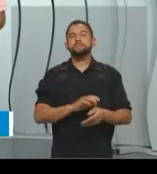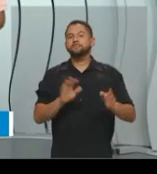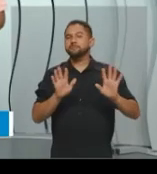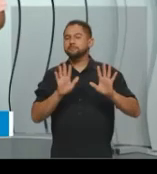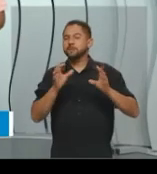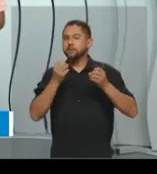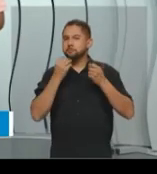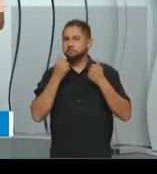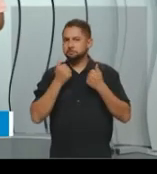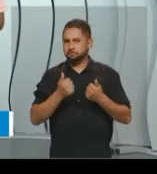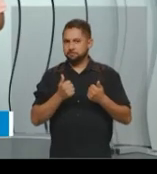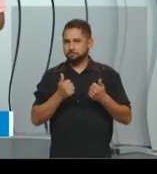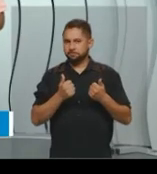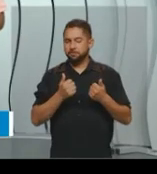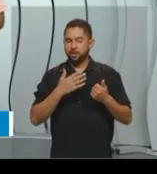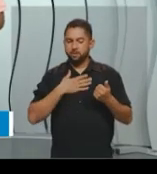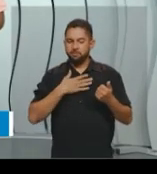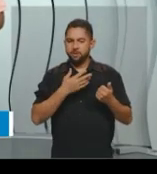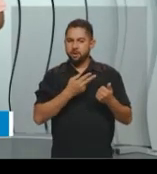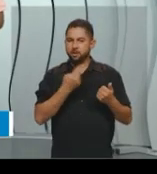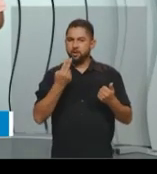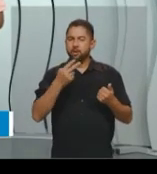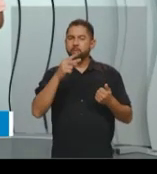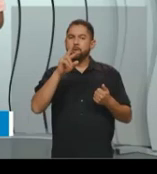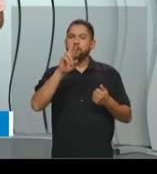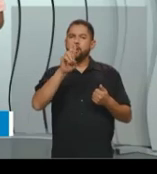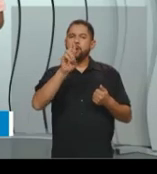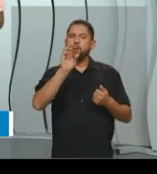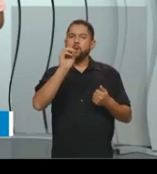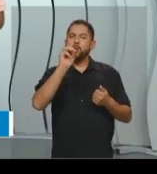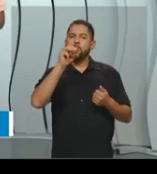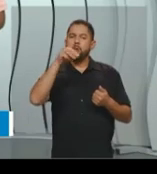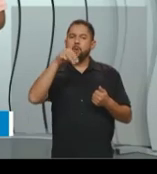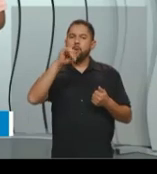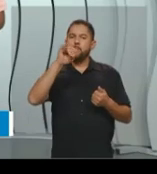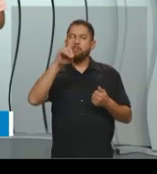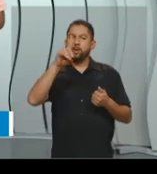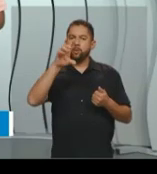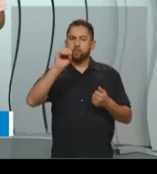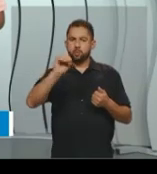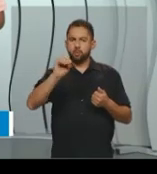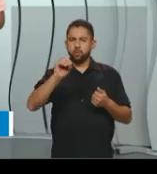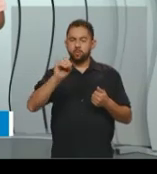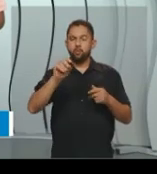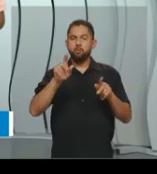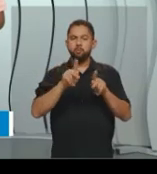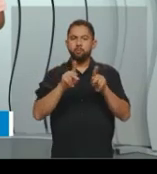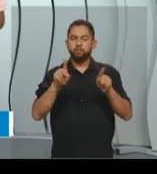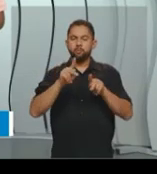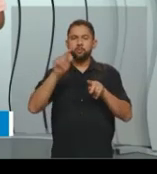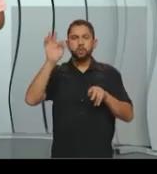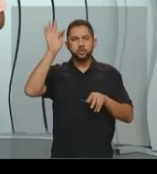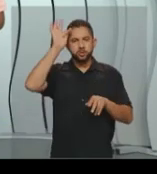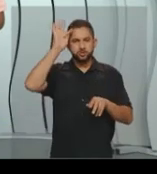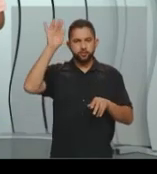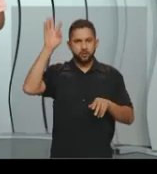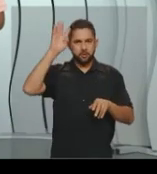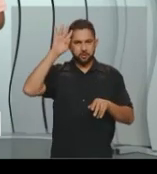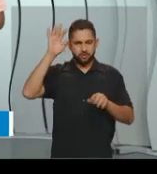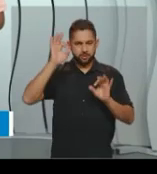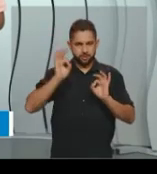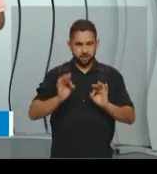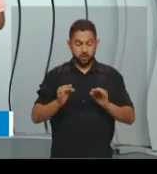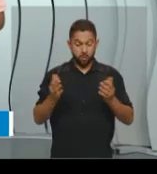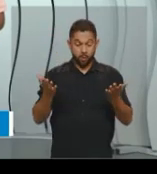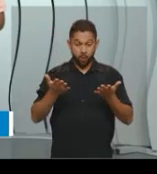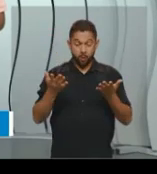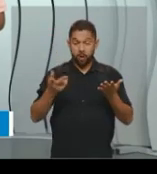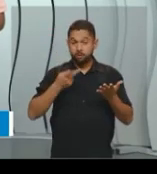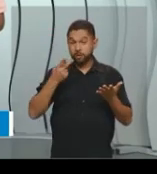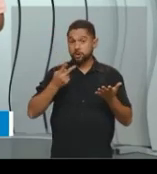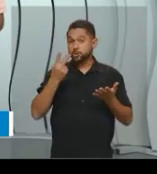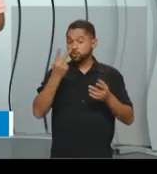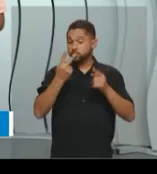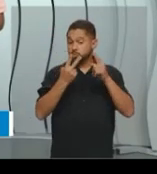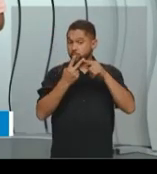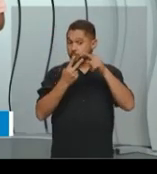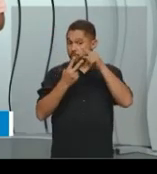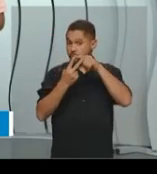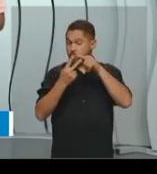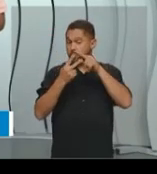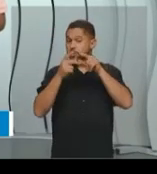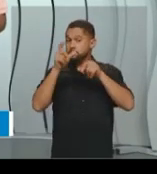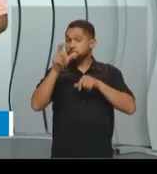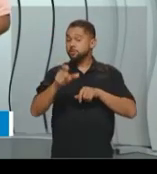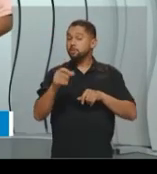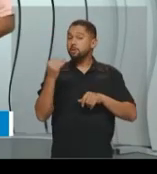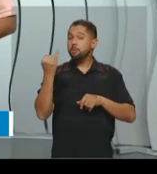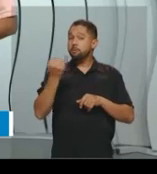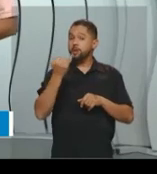Olá, tudo bem? Eu sou Romildo Calisto, professor de filosofia, e hoje nós vamos falar de dois clássicos da filosofia, Sócrates